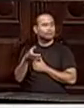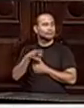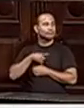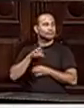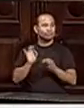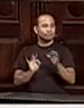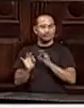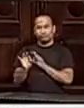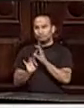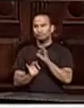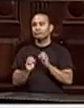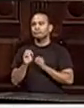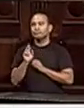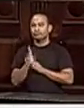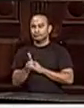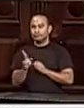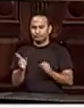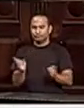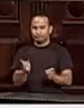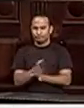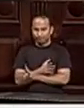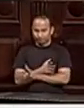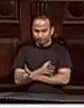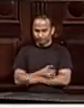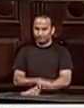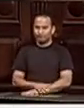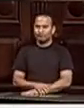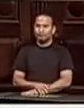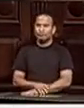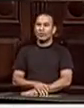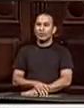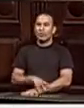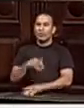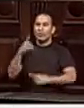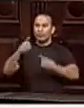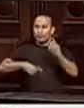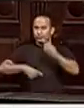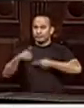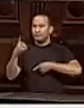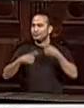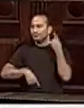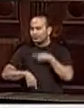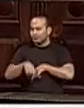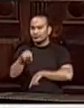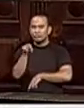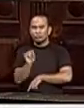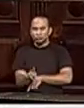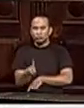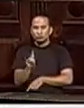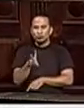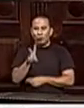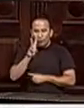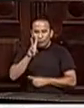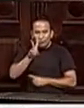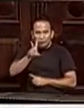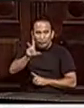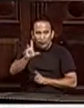abaixo, destruído. A política da habitação é só a gente assistir e